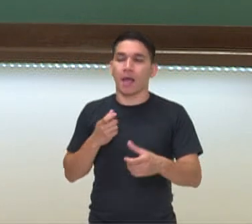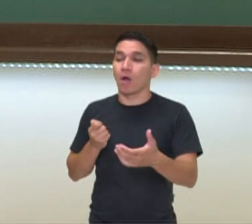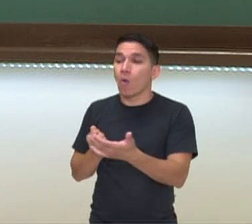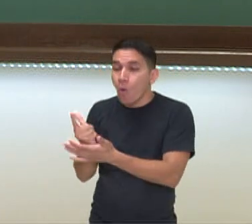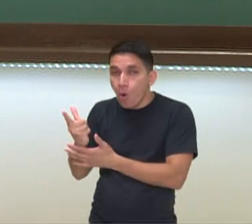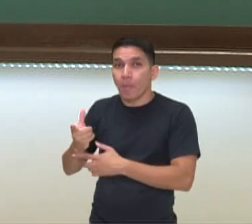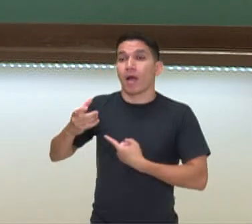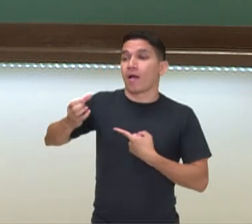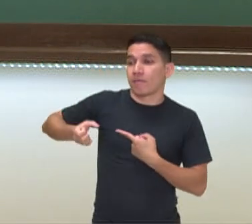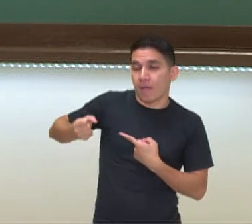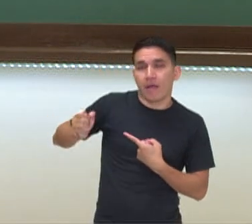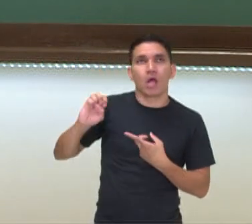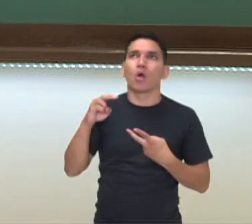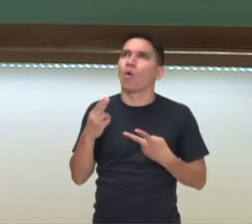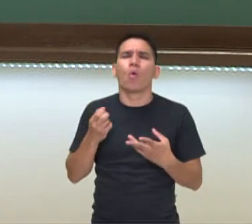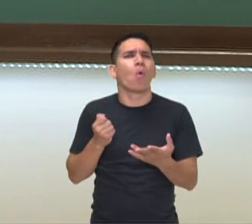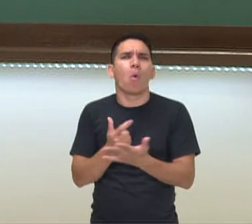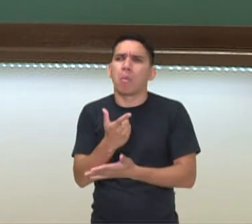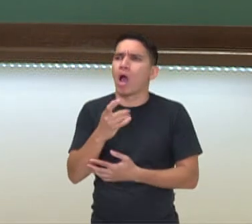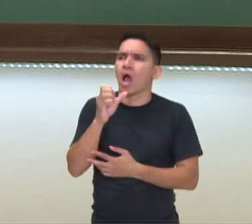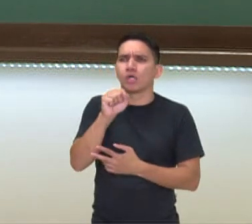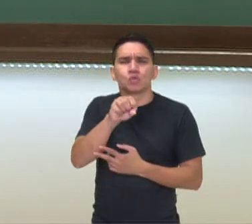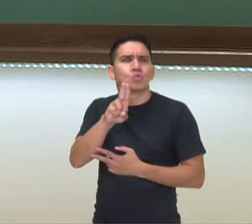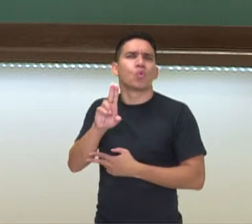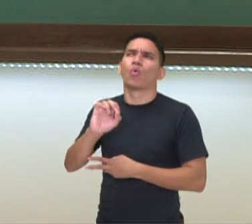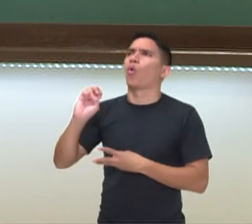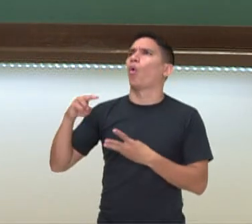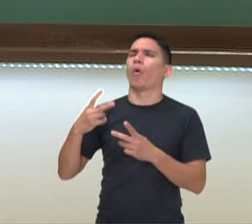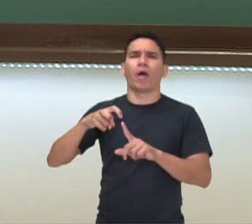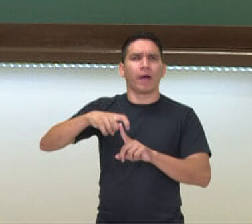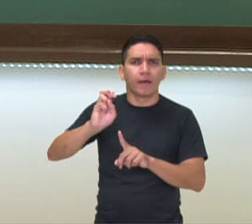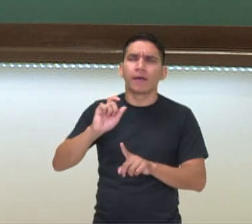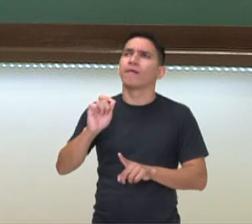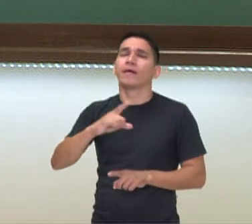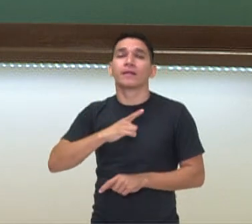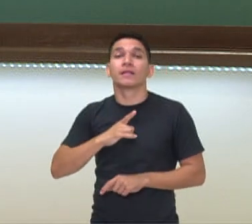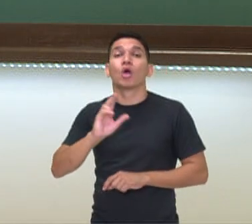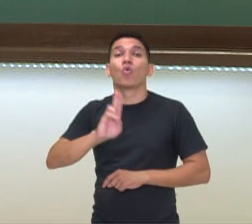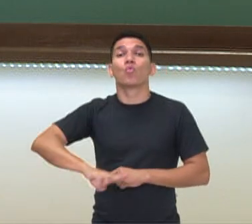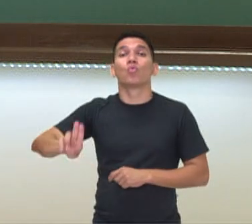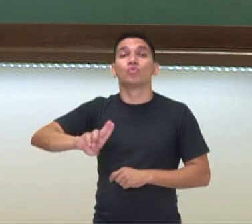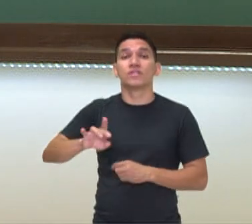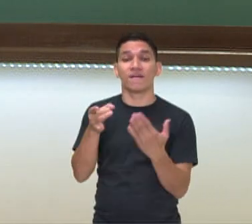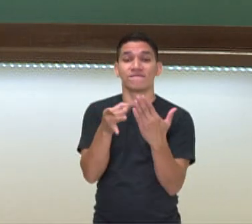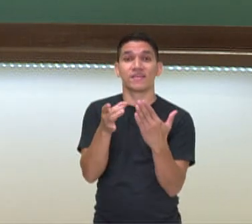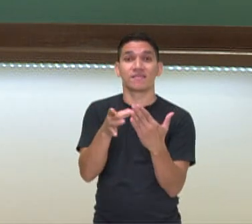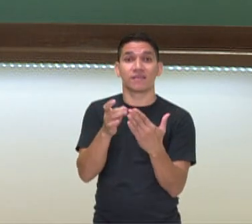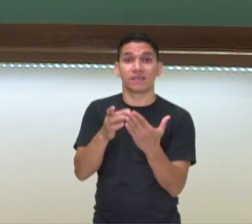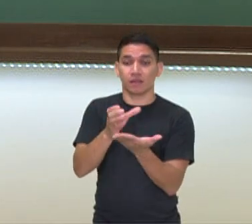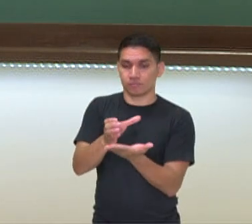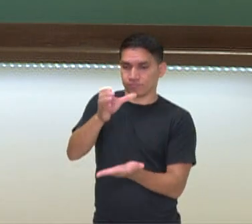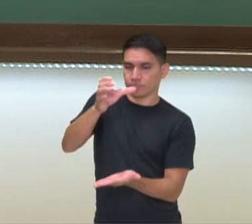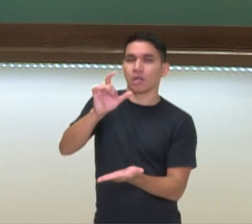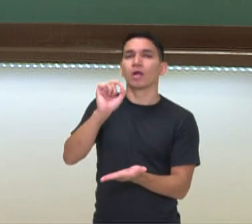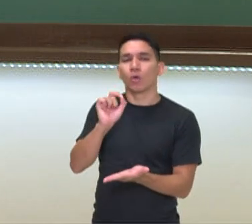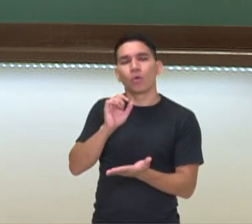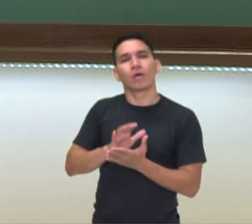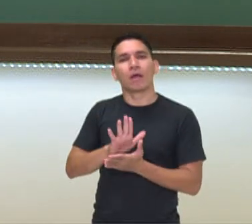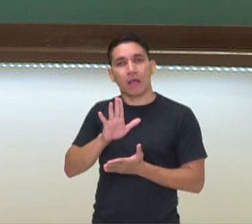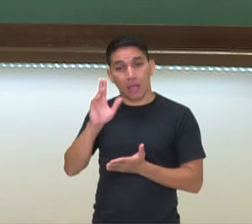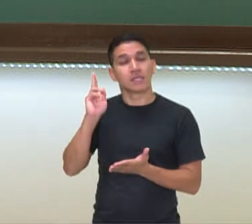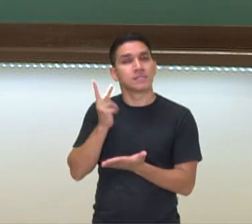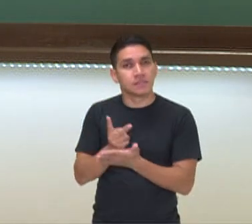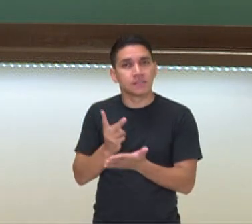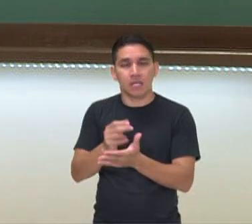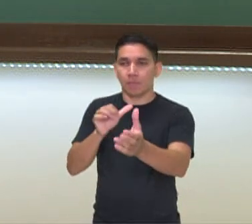ao comprarem seus refrescos, seus refrigerantes, elas utilizavam garrafas de vidro. E essas garrafas de vidro, elas eram